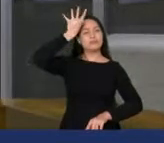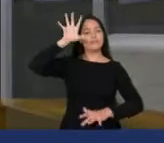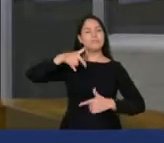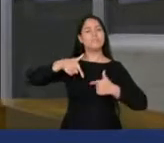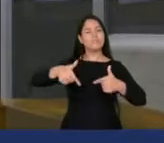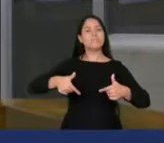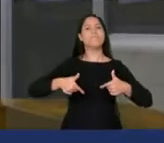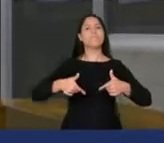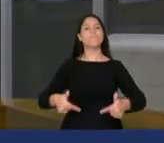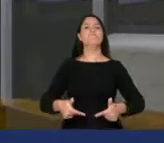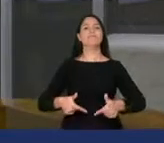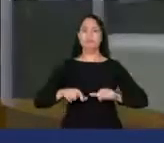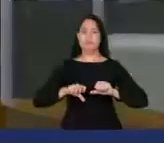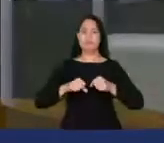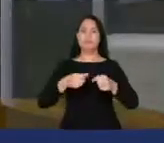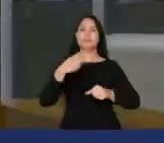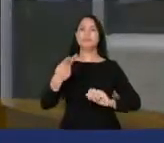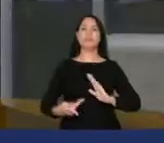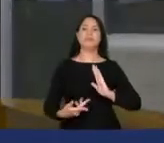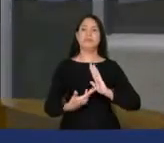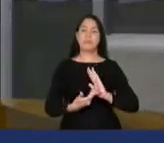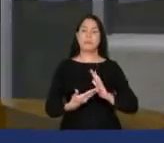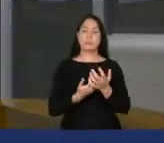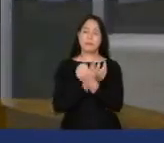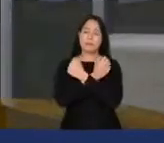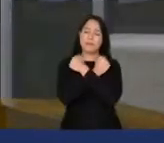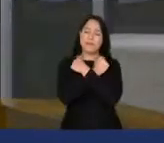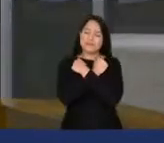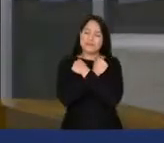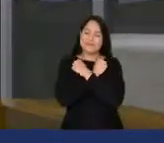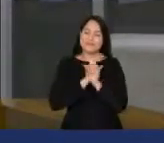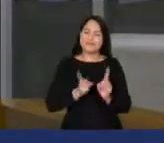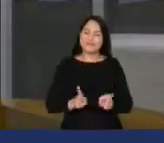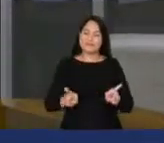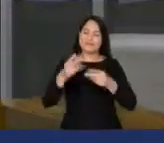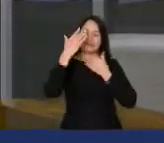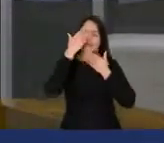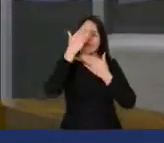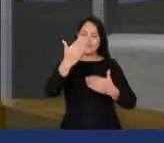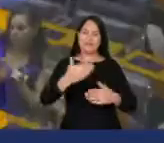casa e com meu abraço para acolhê-los sempre. Muito obrigada.